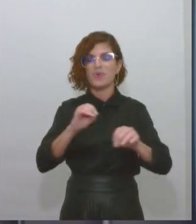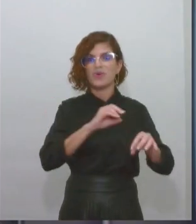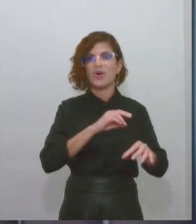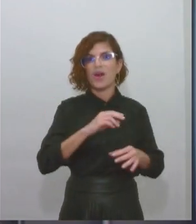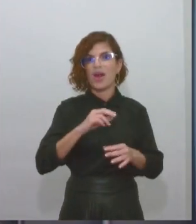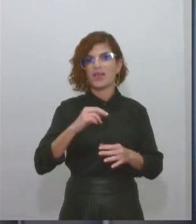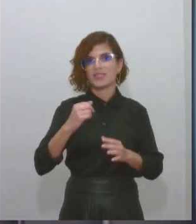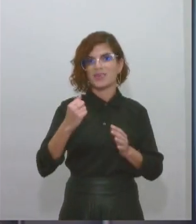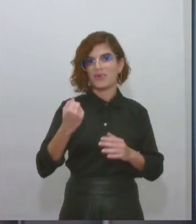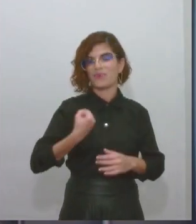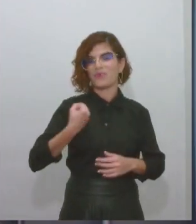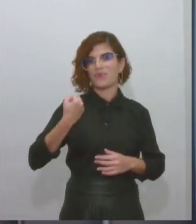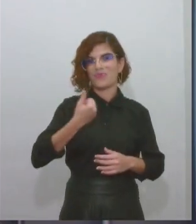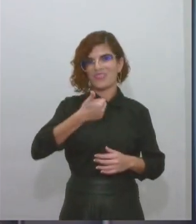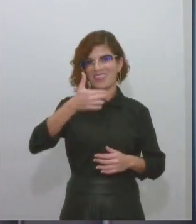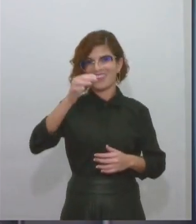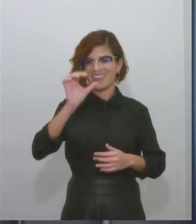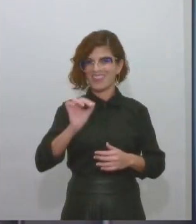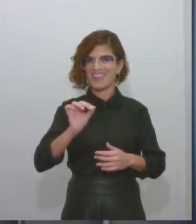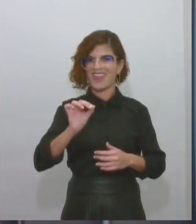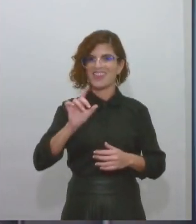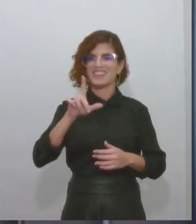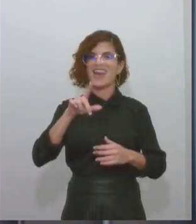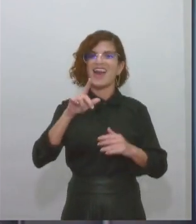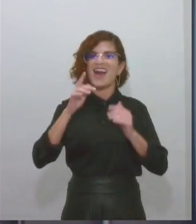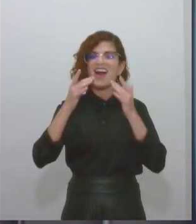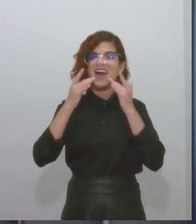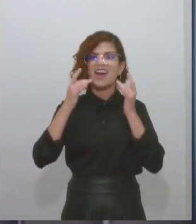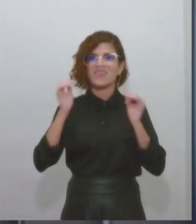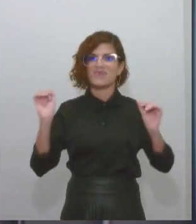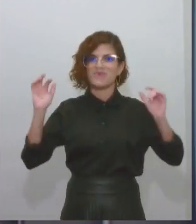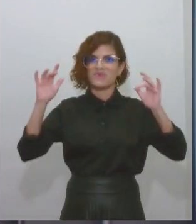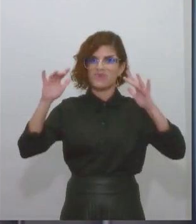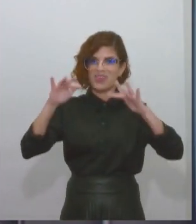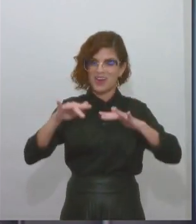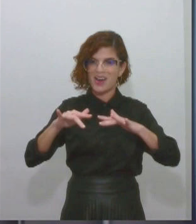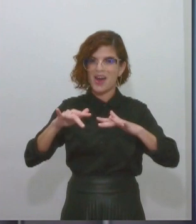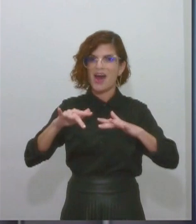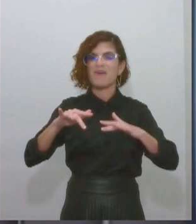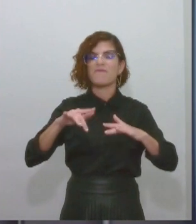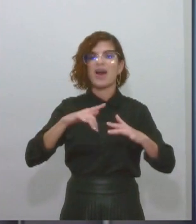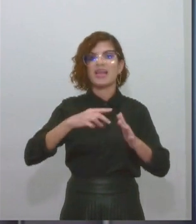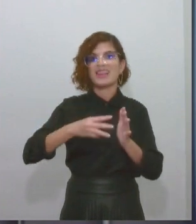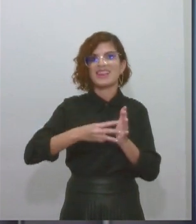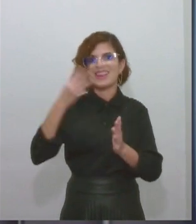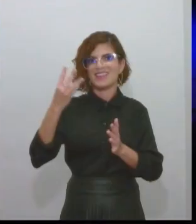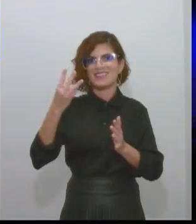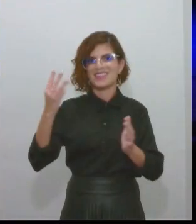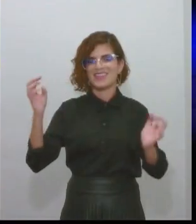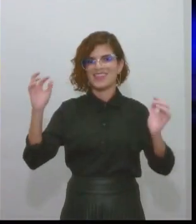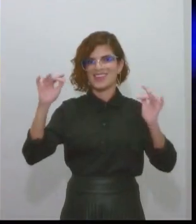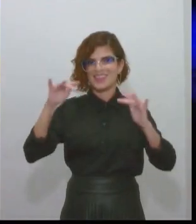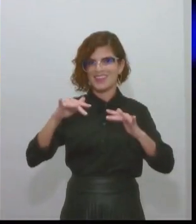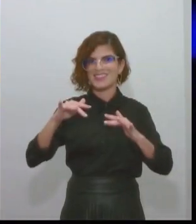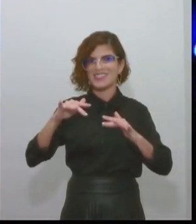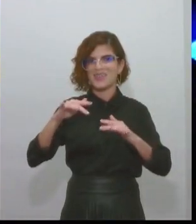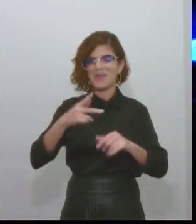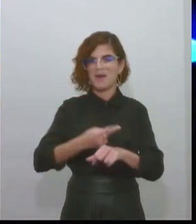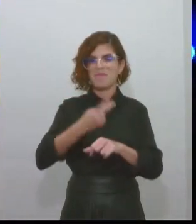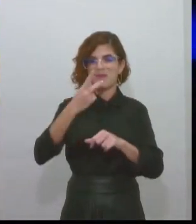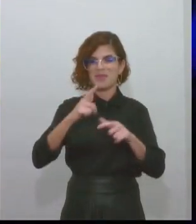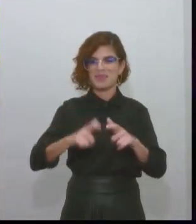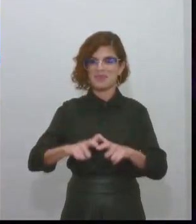a terceira edição da maior premiação das escolas públicas de Sergipe.